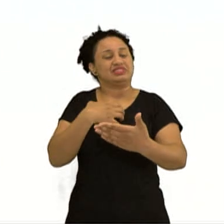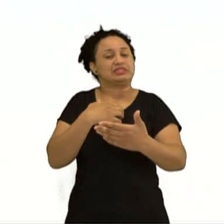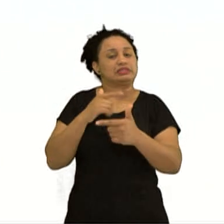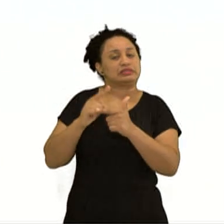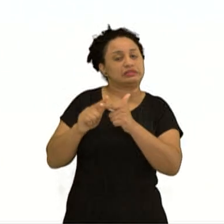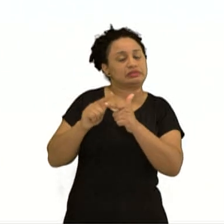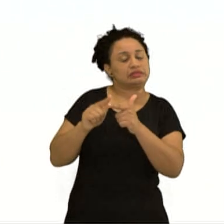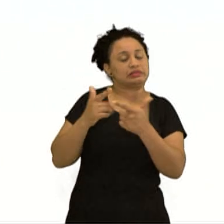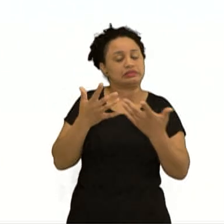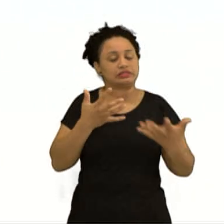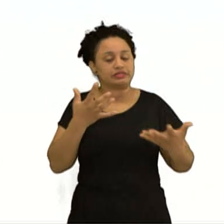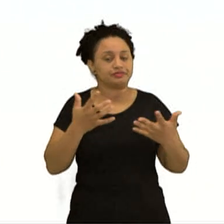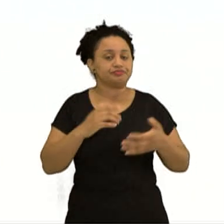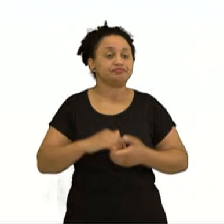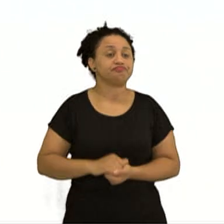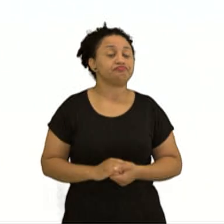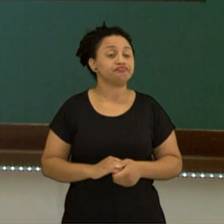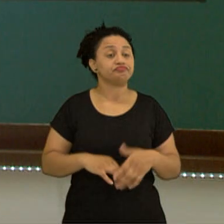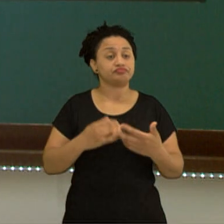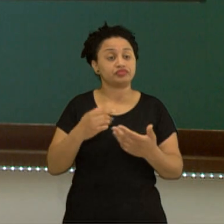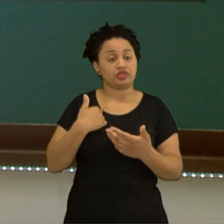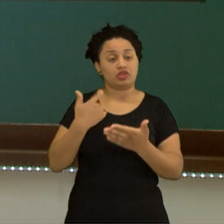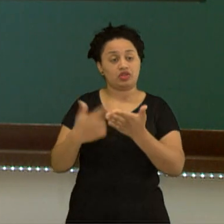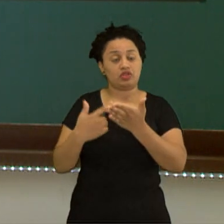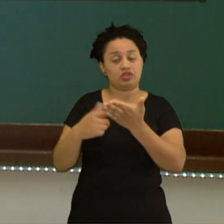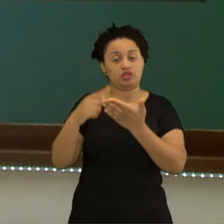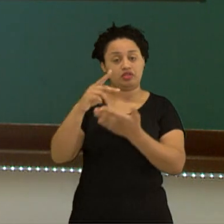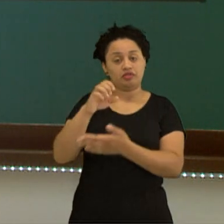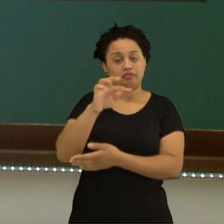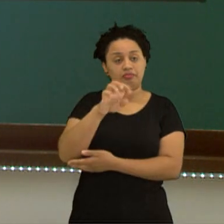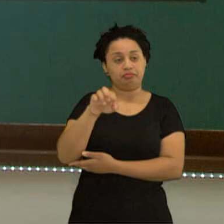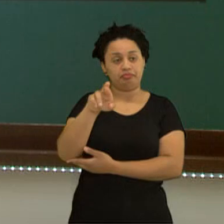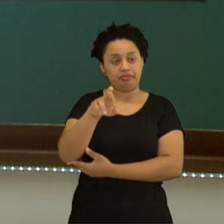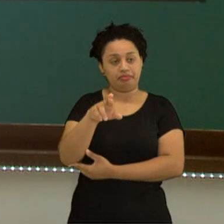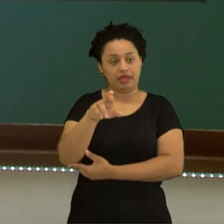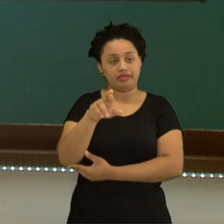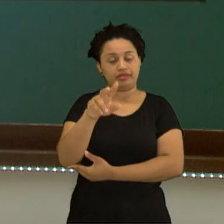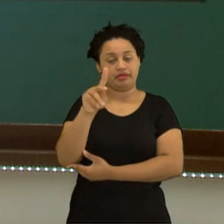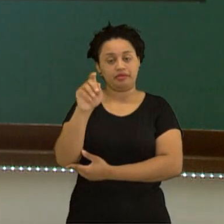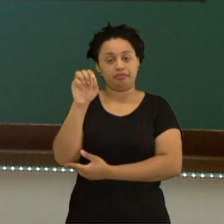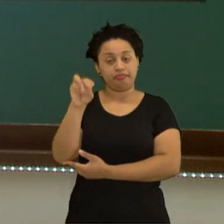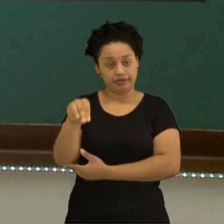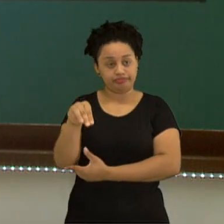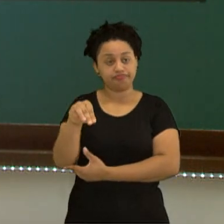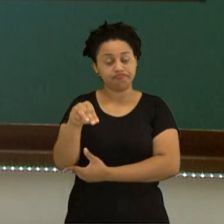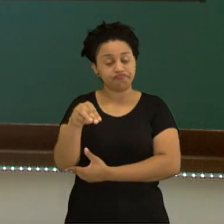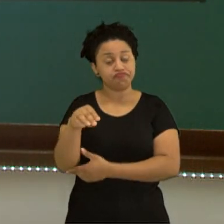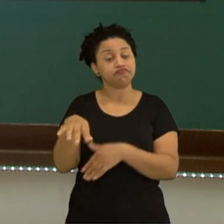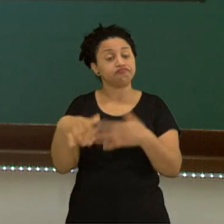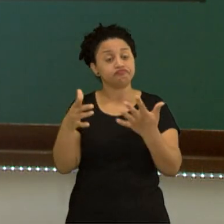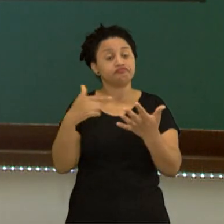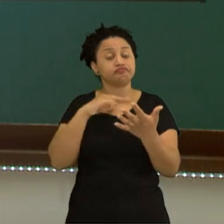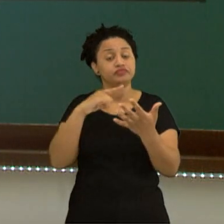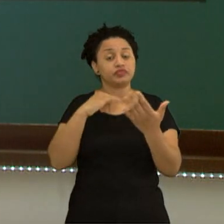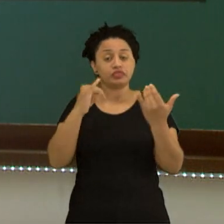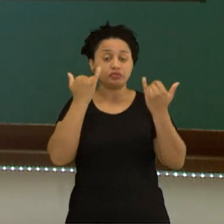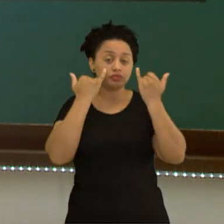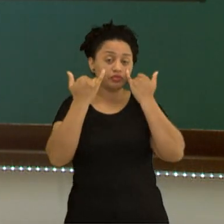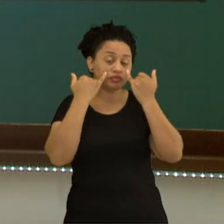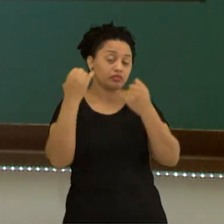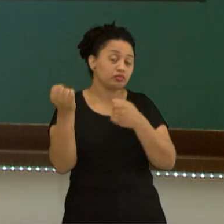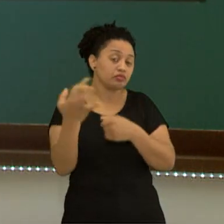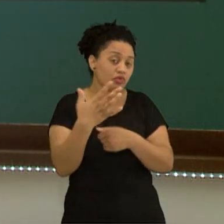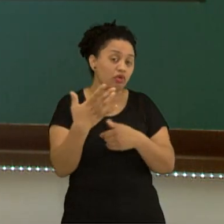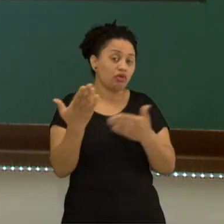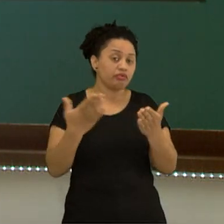Ok, então falando sobre Peter Pan, ou então Peter Pan, no inglês, nós temos aí uma nova informação ainda no